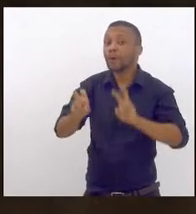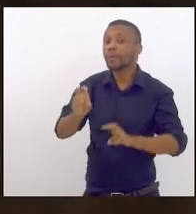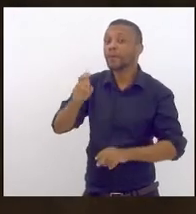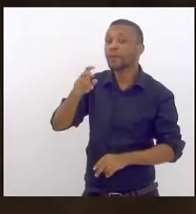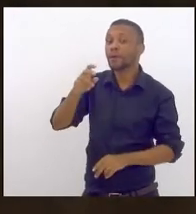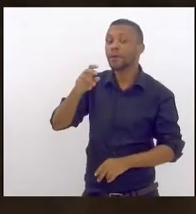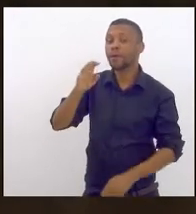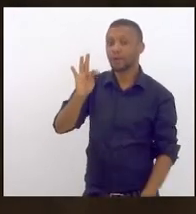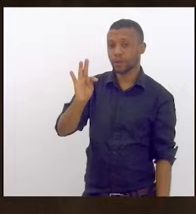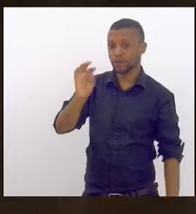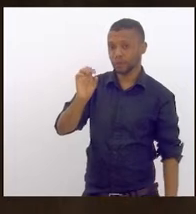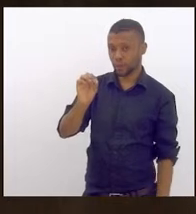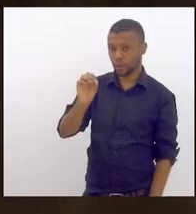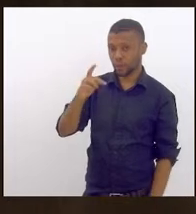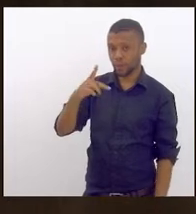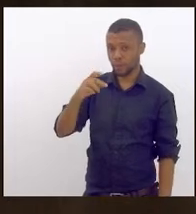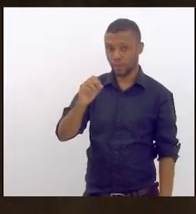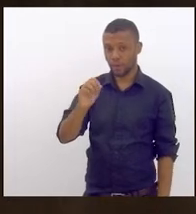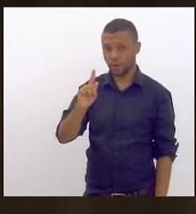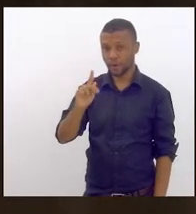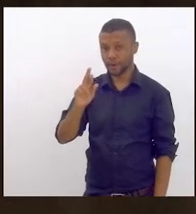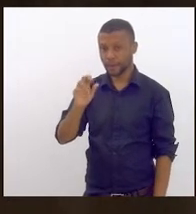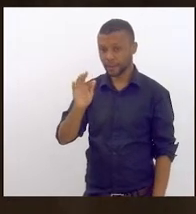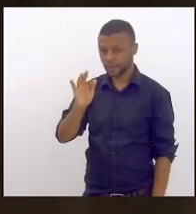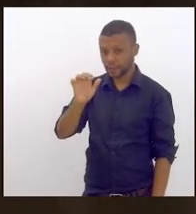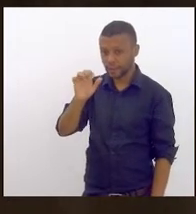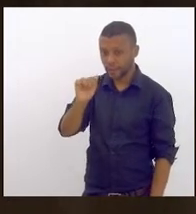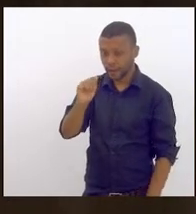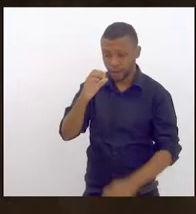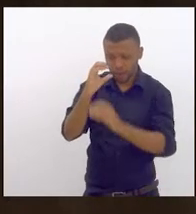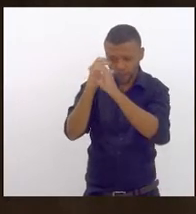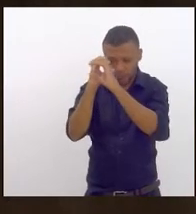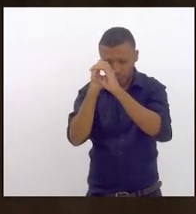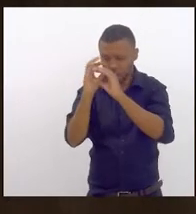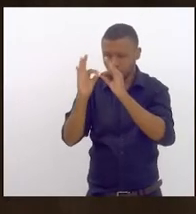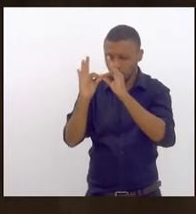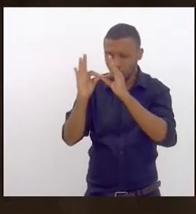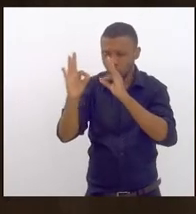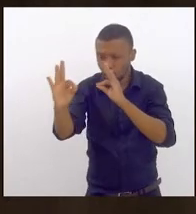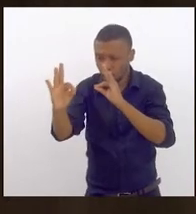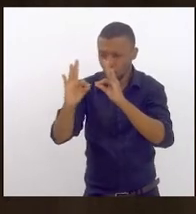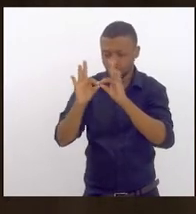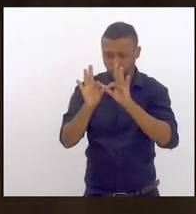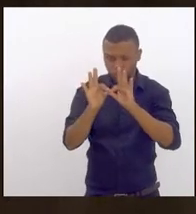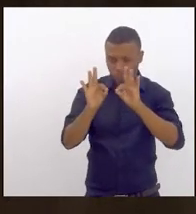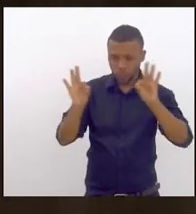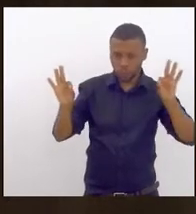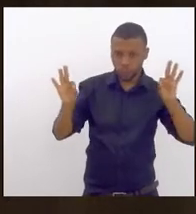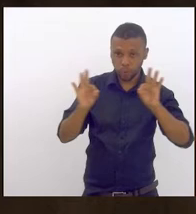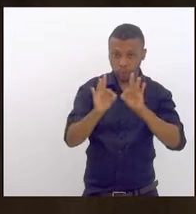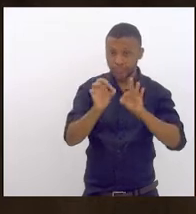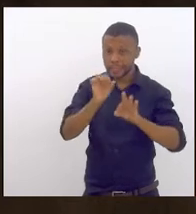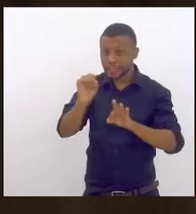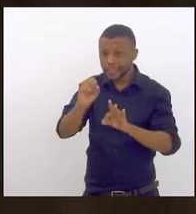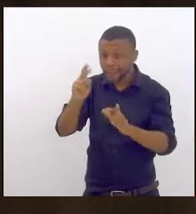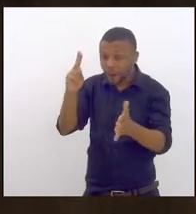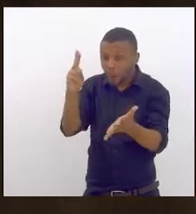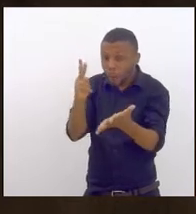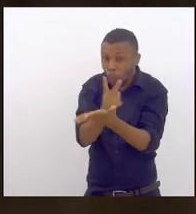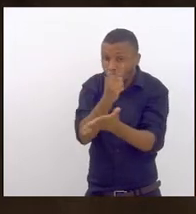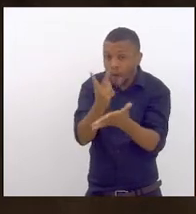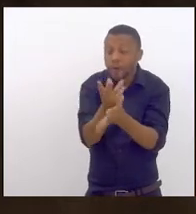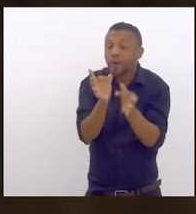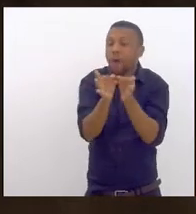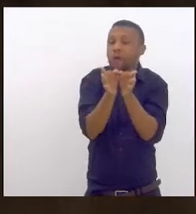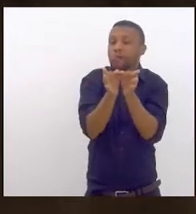perímetro dessa envergadura, que qualquer erro pode ser trágico para qualquer dos lados, porque está definindo o